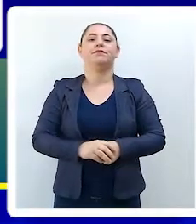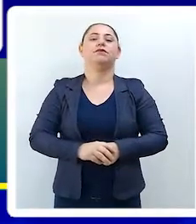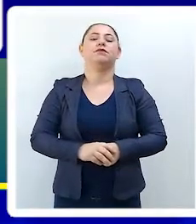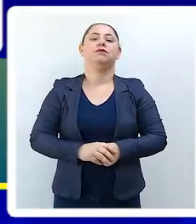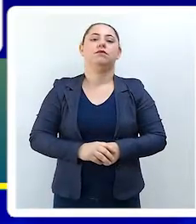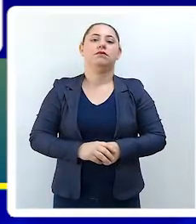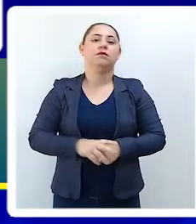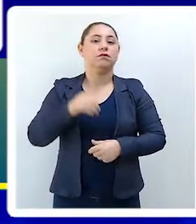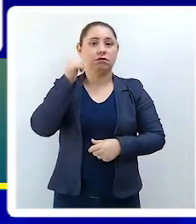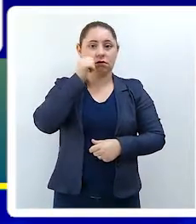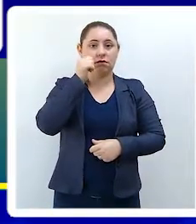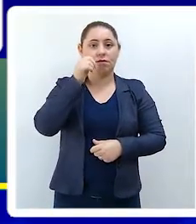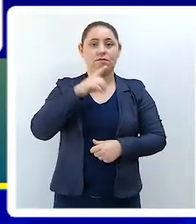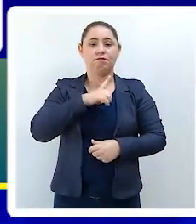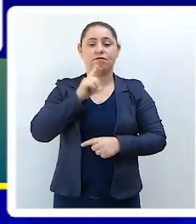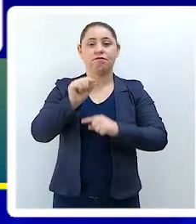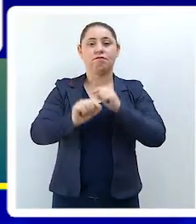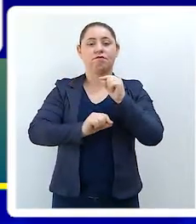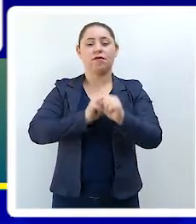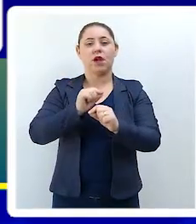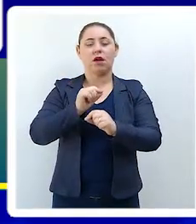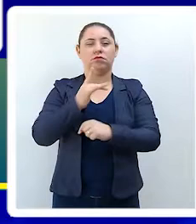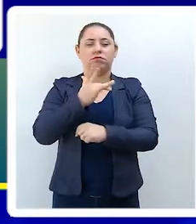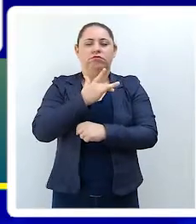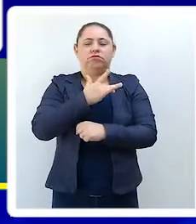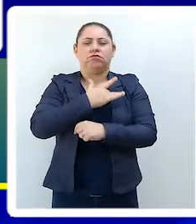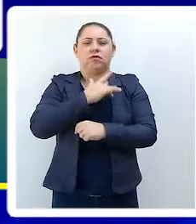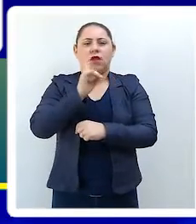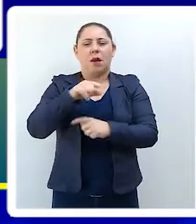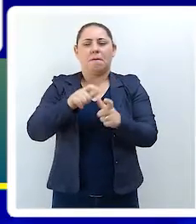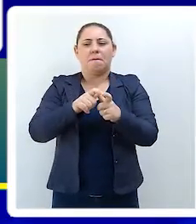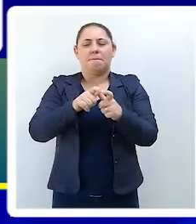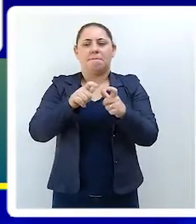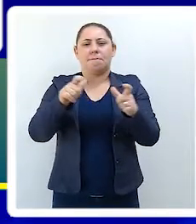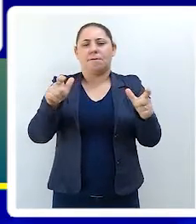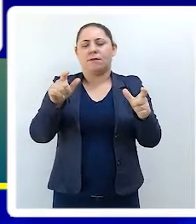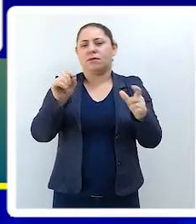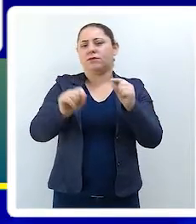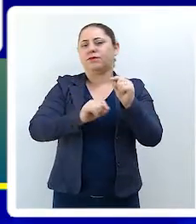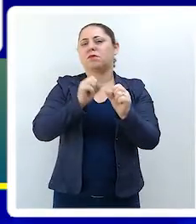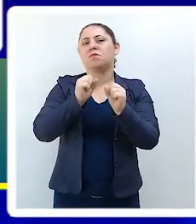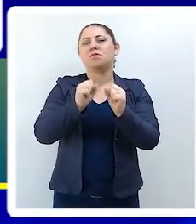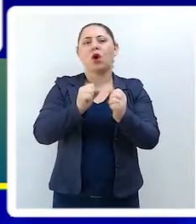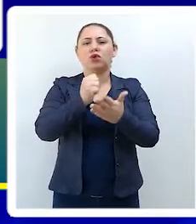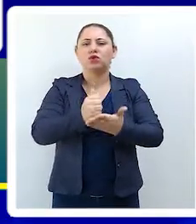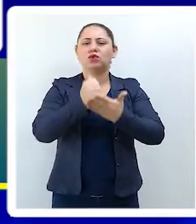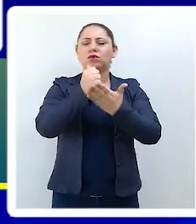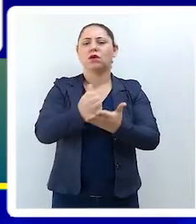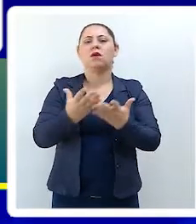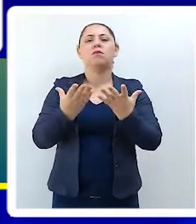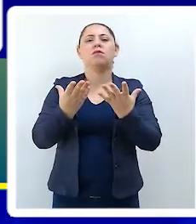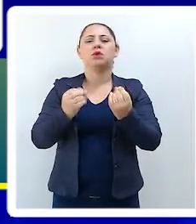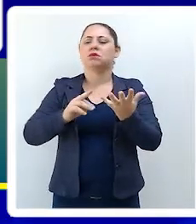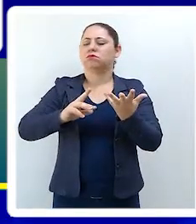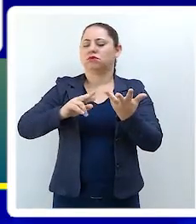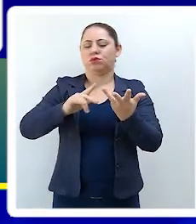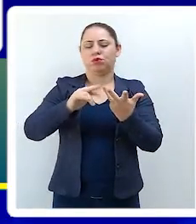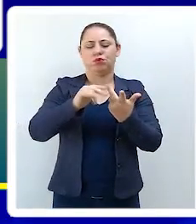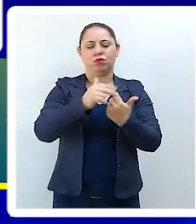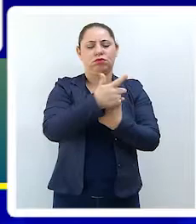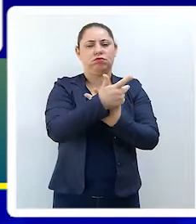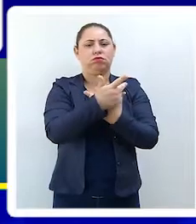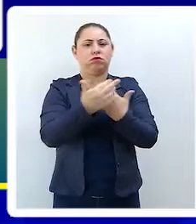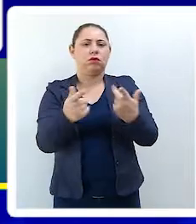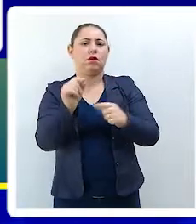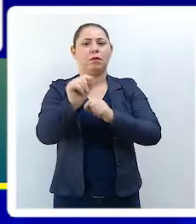Infelizmente. A mulher, ela tem uma sensibilidade muito maior, ela poderia contribuir de